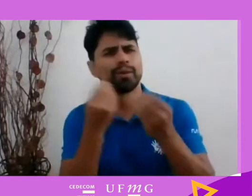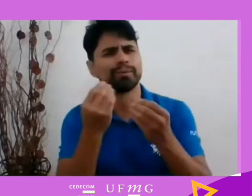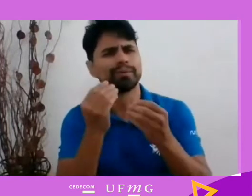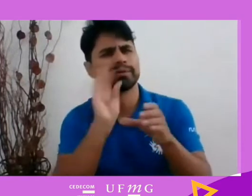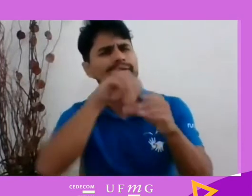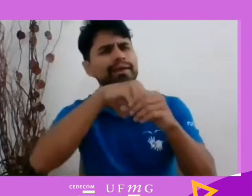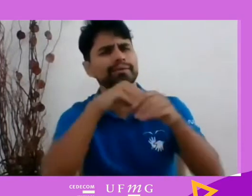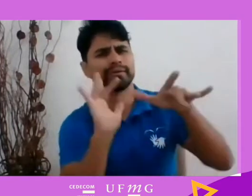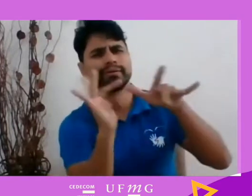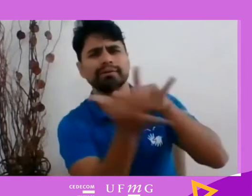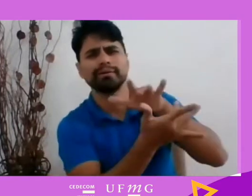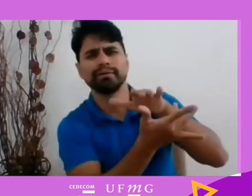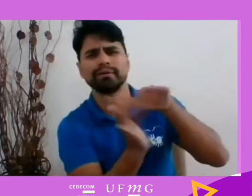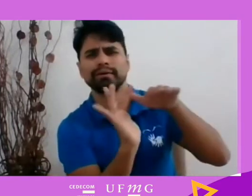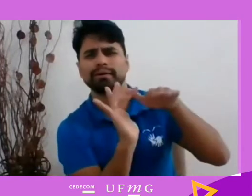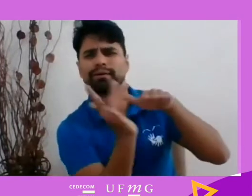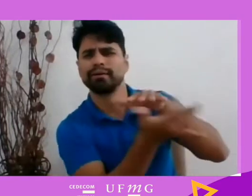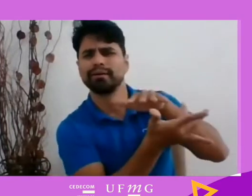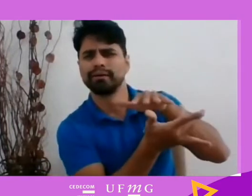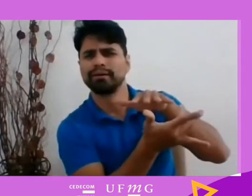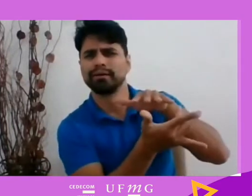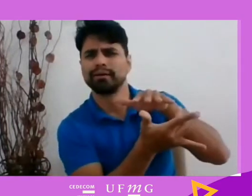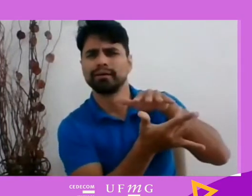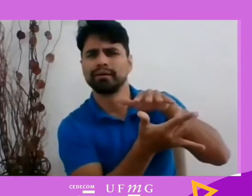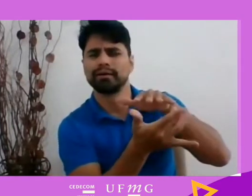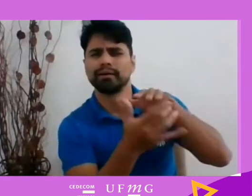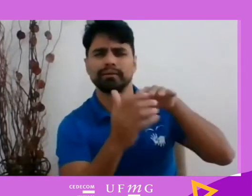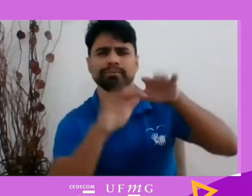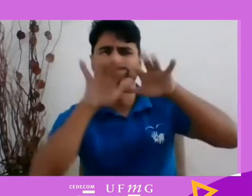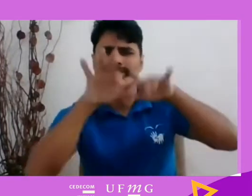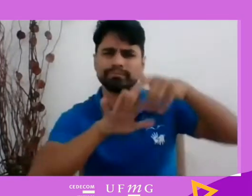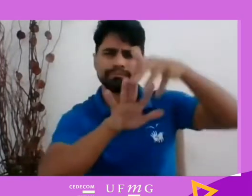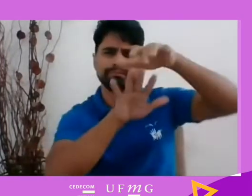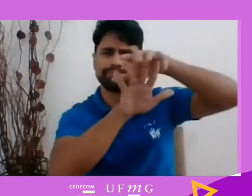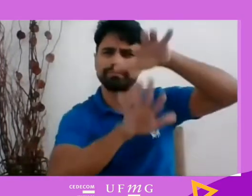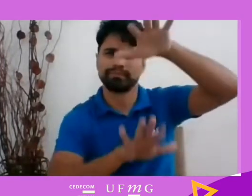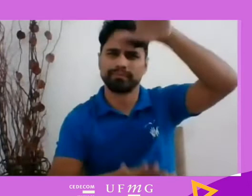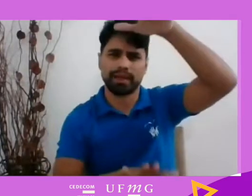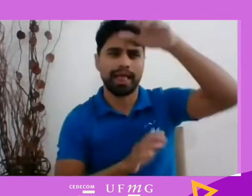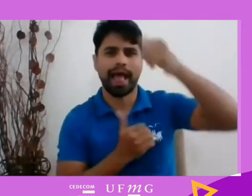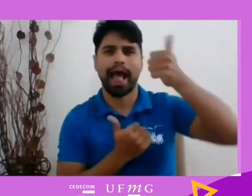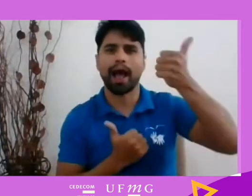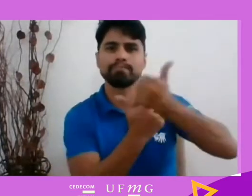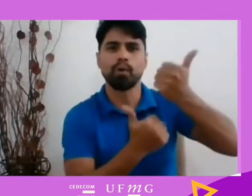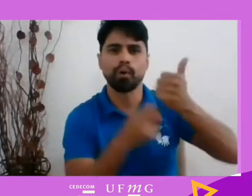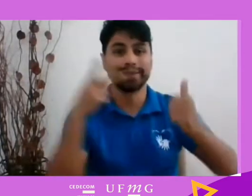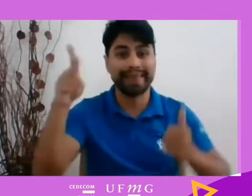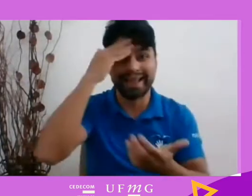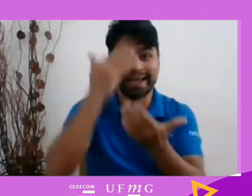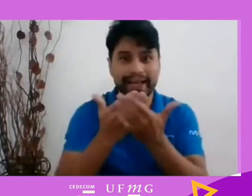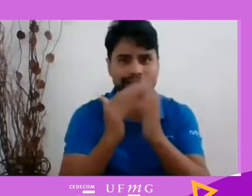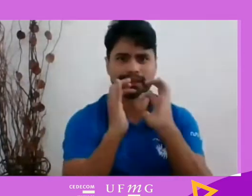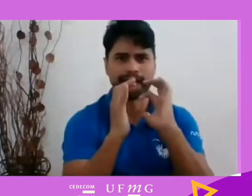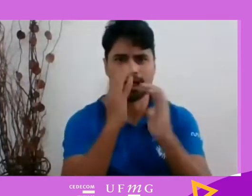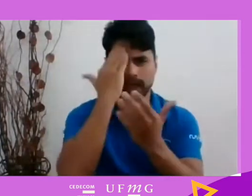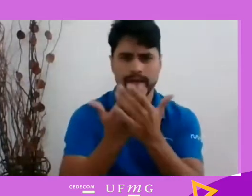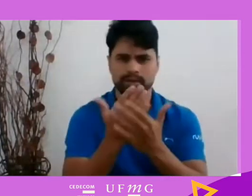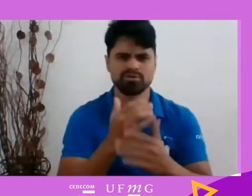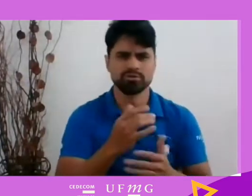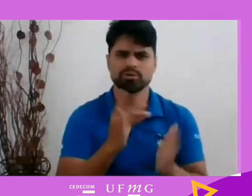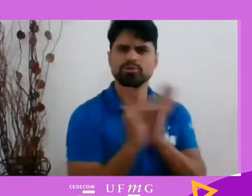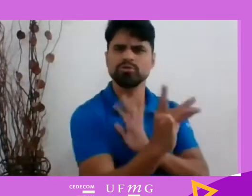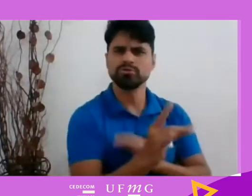fortalecer crenças que a pessoa já tem, impactando em questões de intolerância, extremismo, etc. Qual que seria o papel